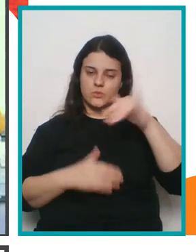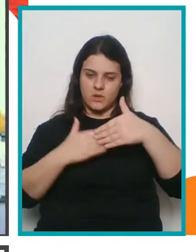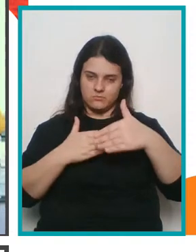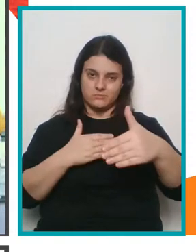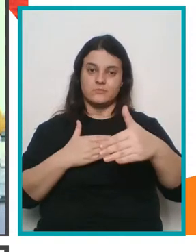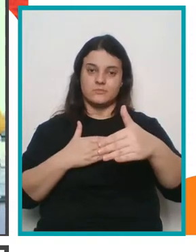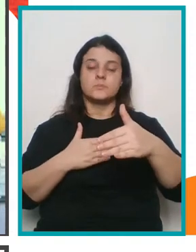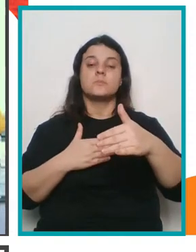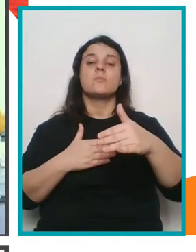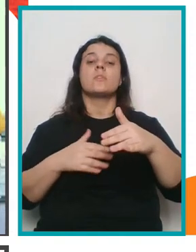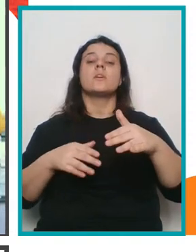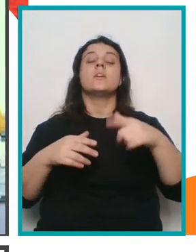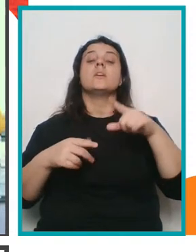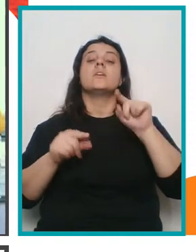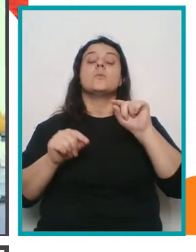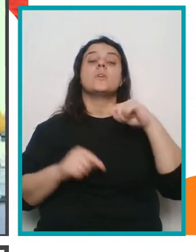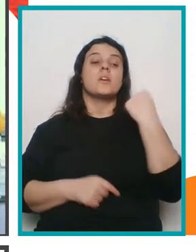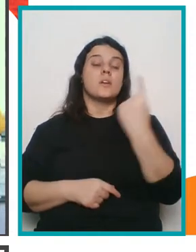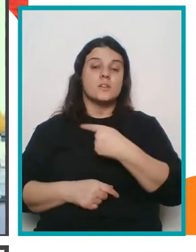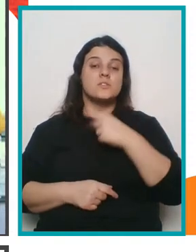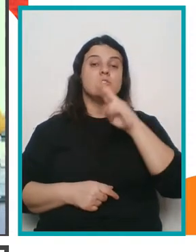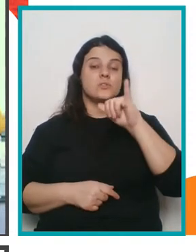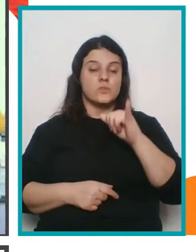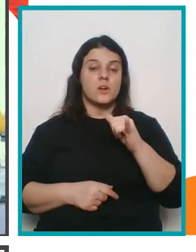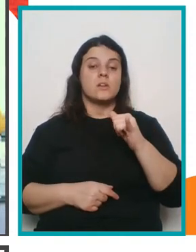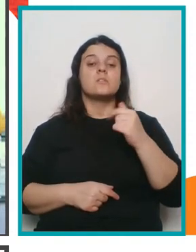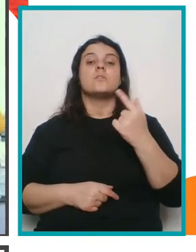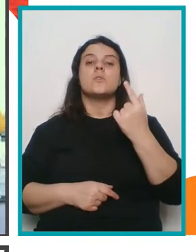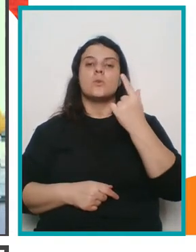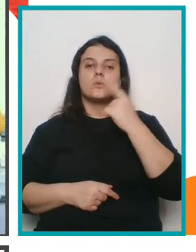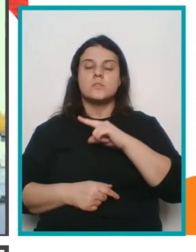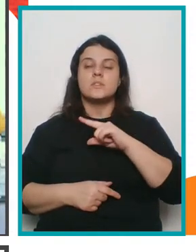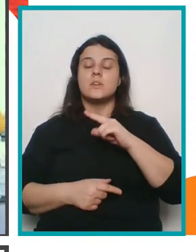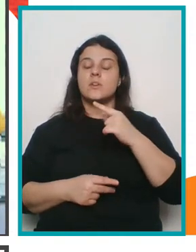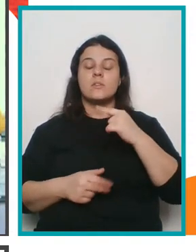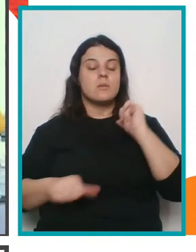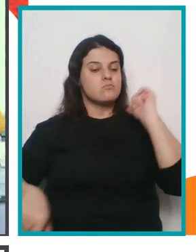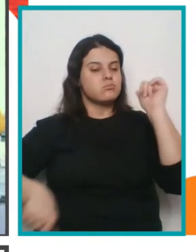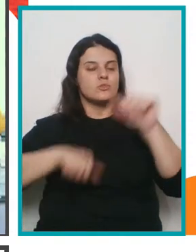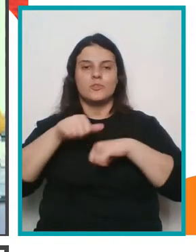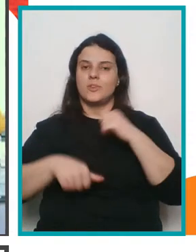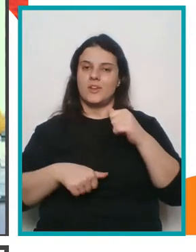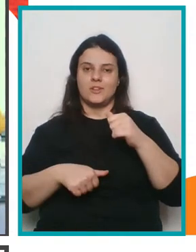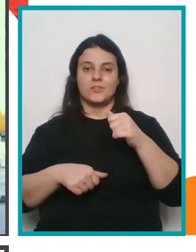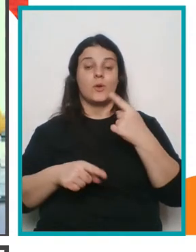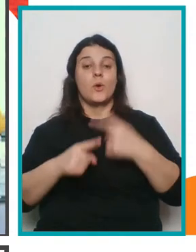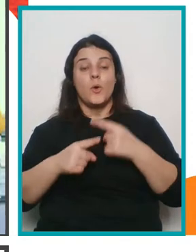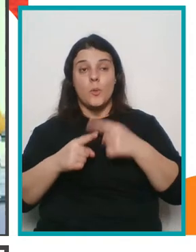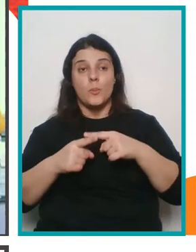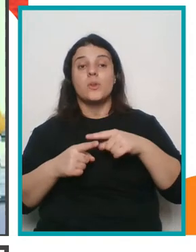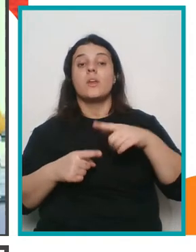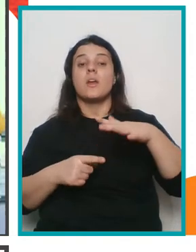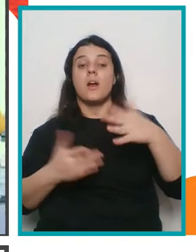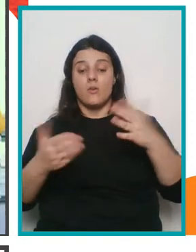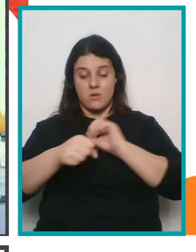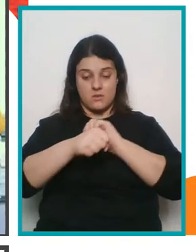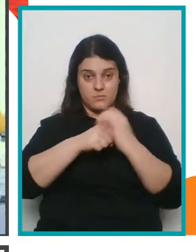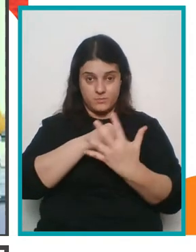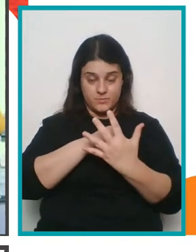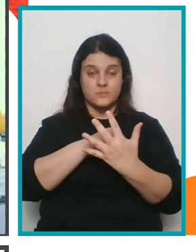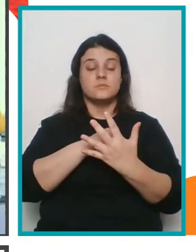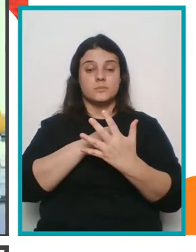pandemia, ela veio nos ensinar muito. E principalmente ela traz um momento